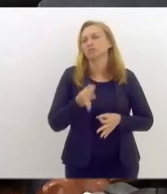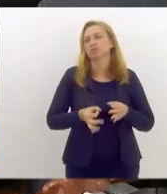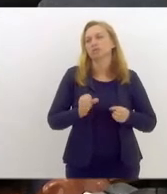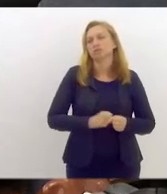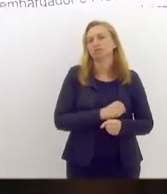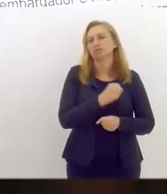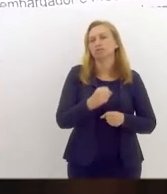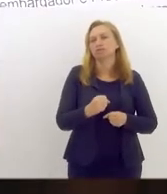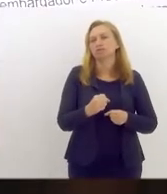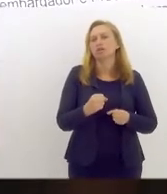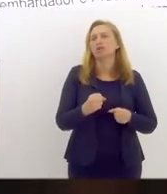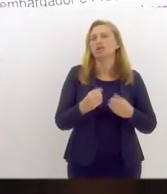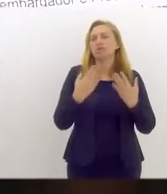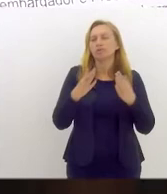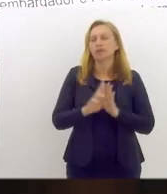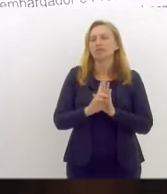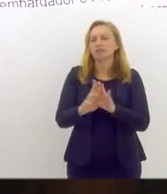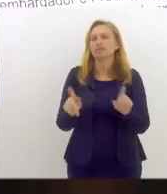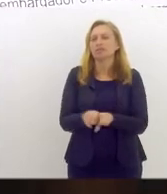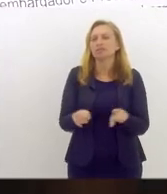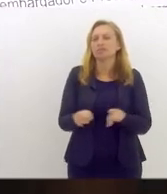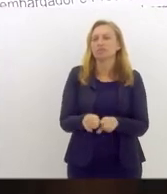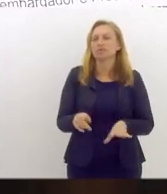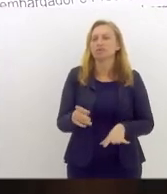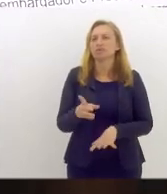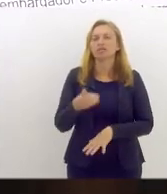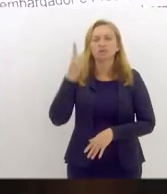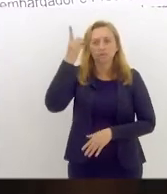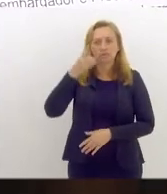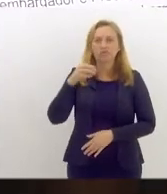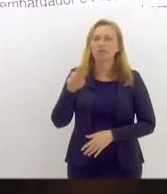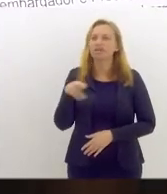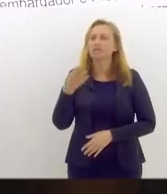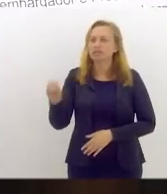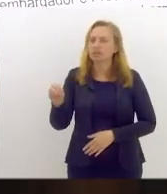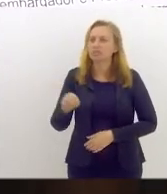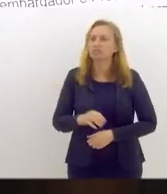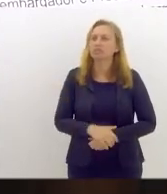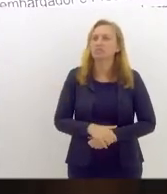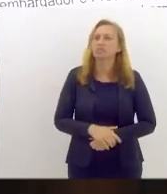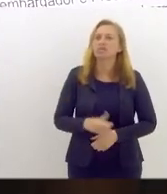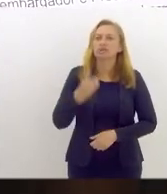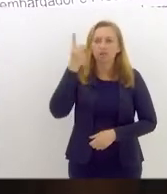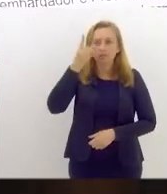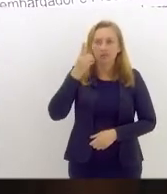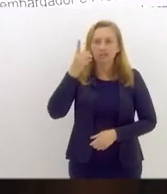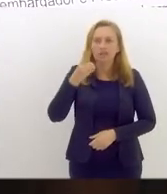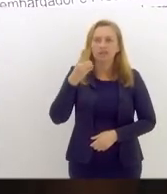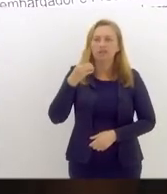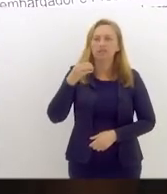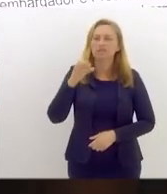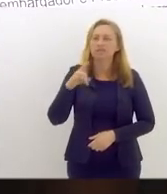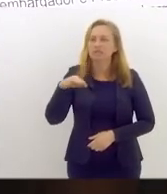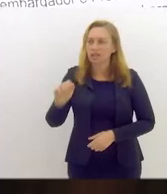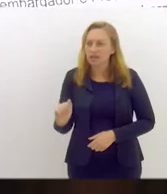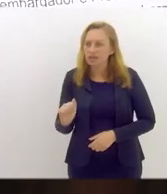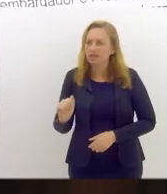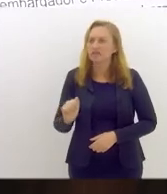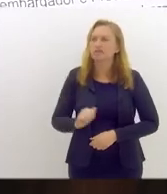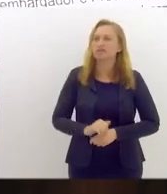eu cumprimento o nosso deputados aqui em brasão deputada Daniela do Waguinho